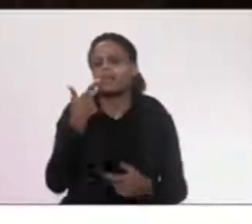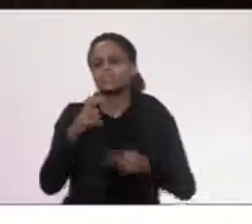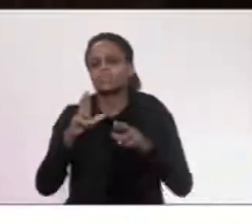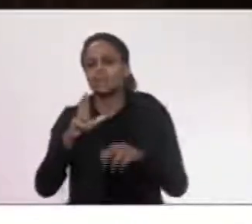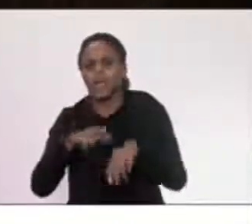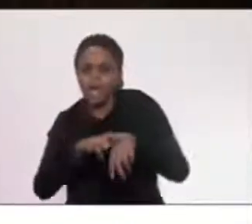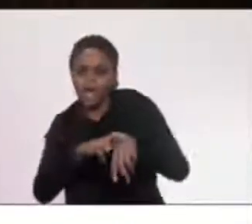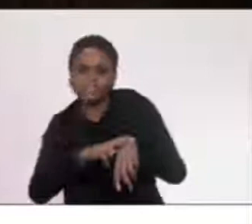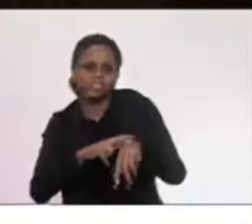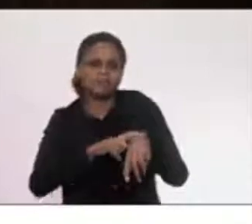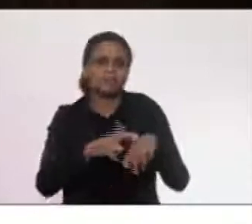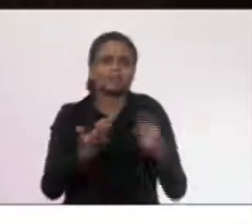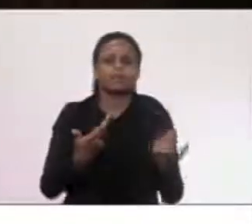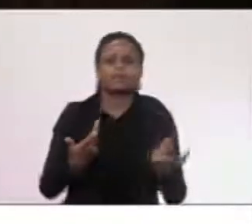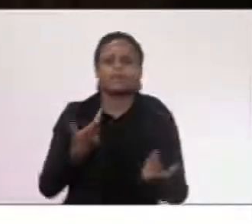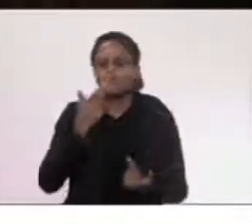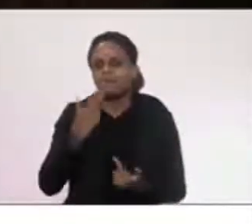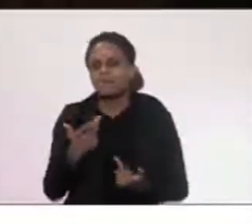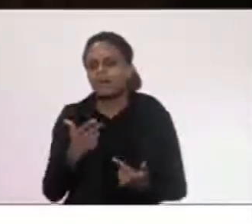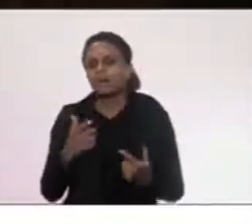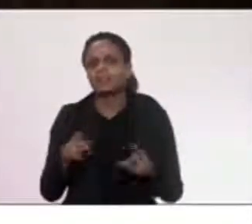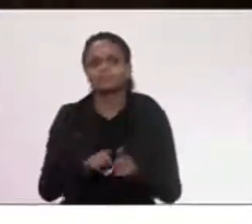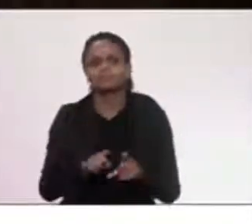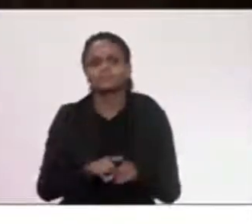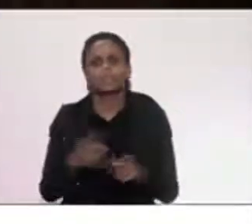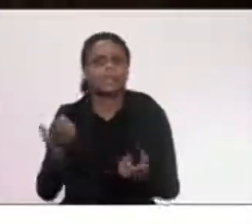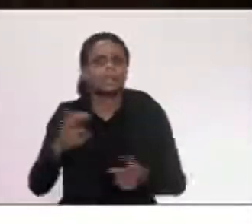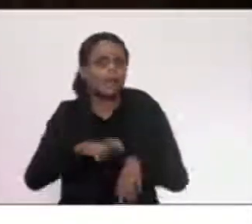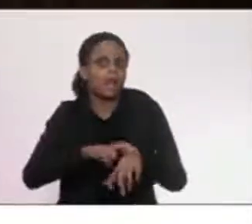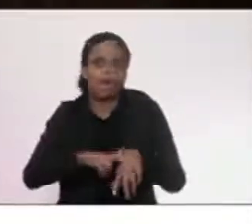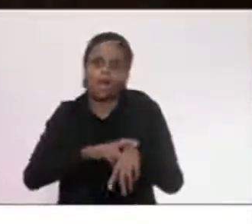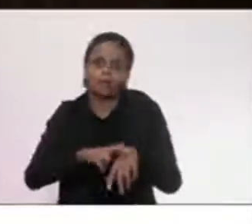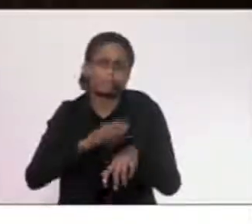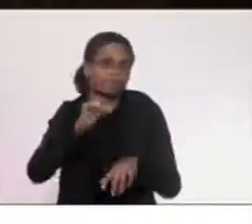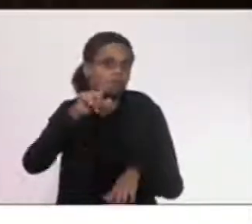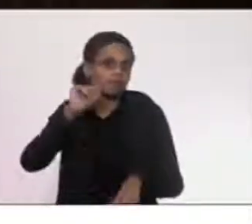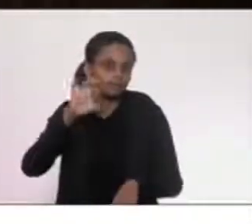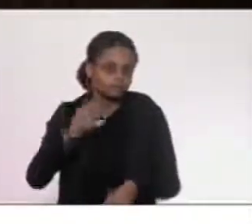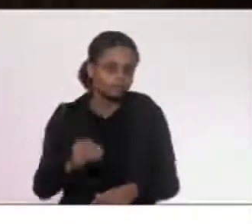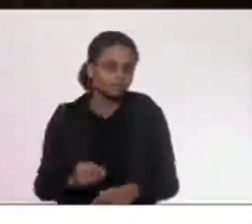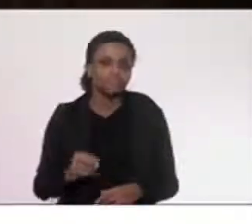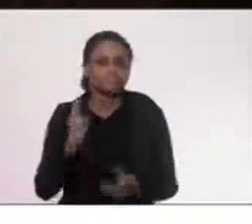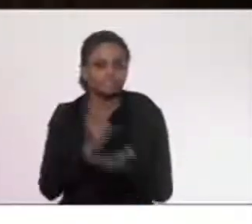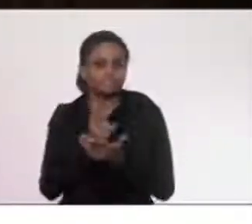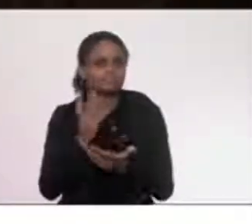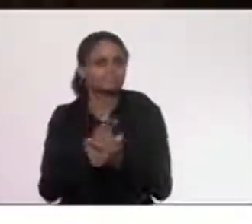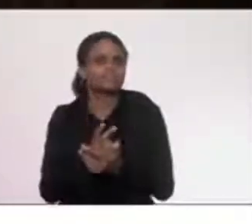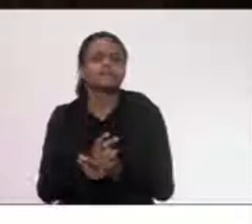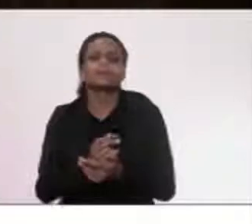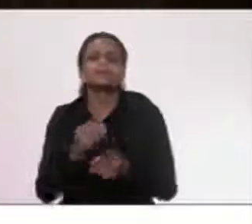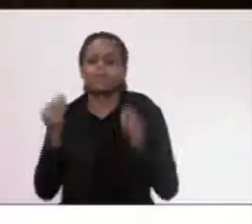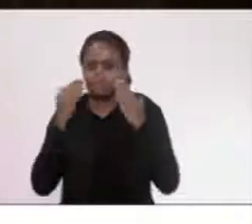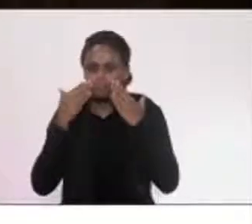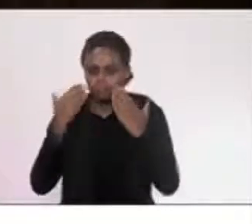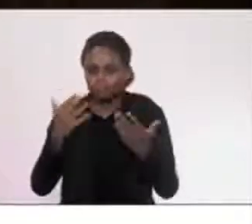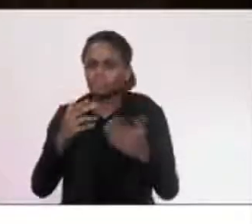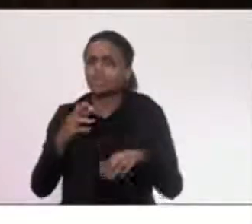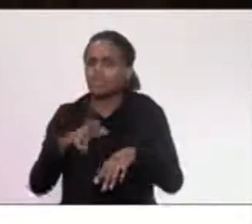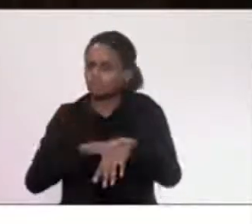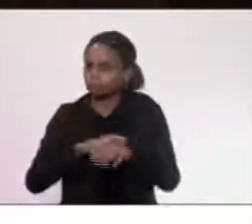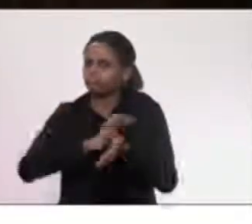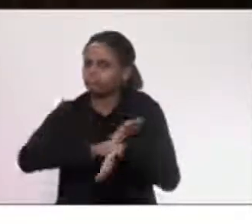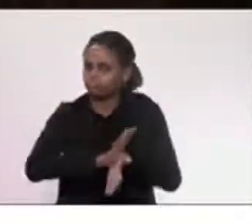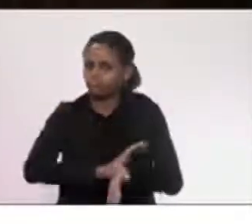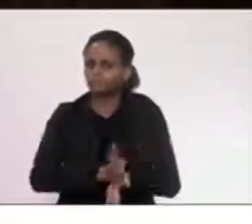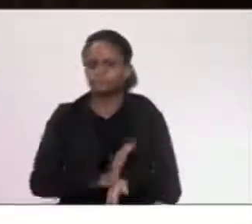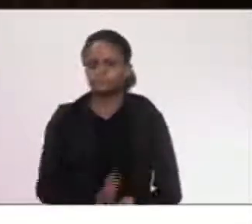racial, só fala da questão, claro, um grande racista vai cometer na sua fala todo o seu racismo.